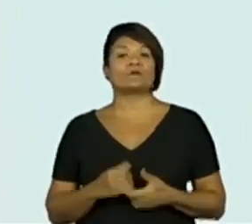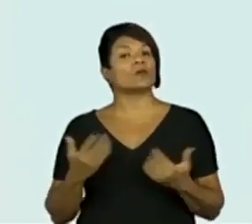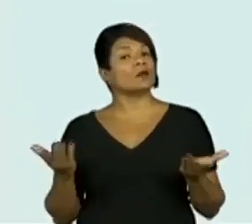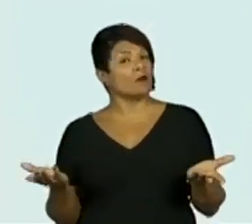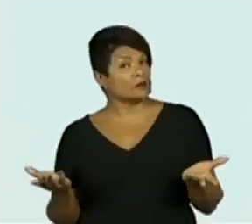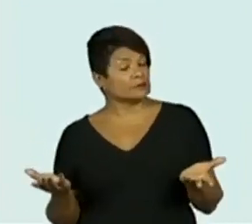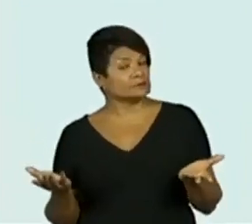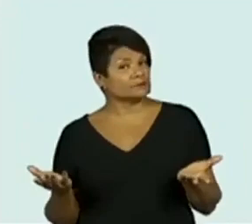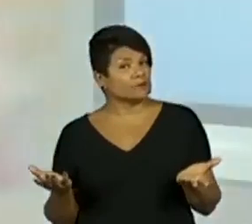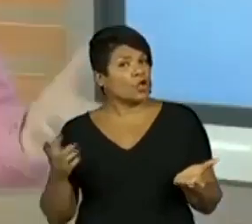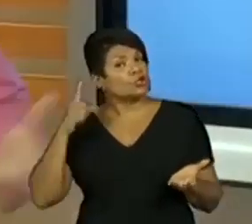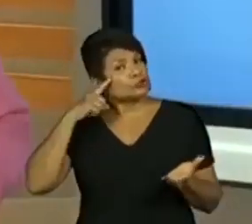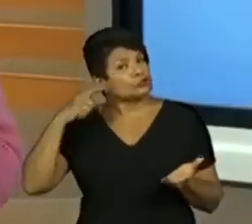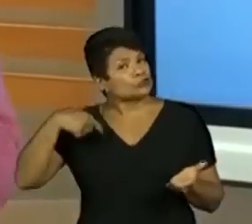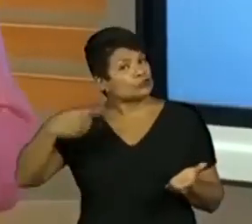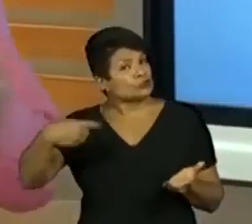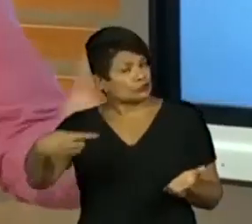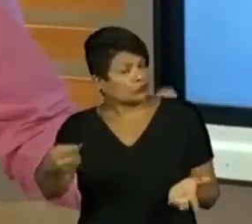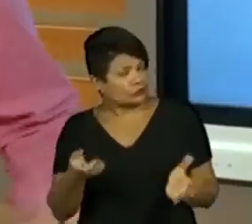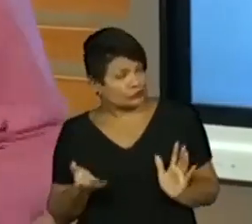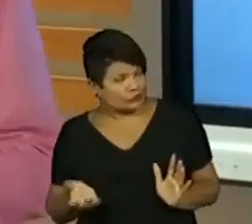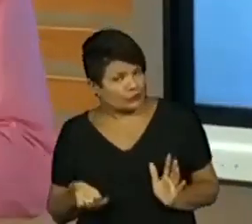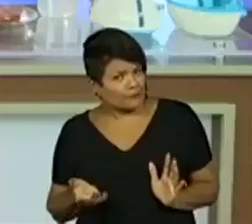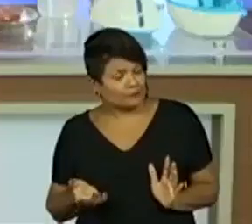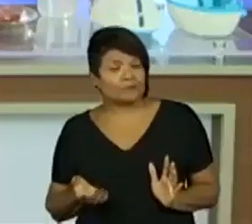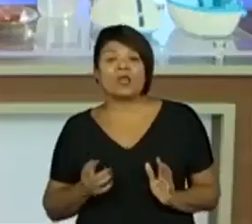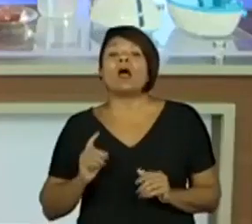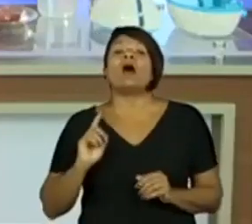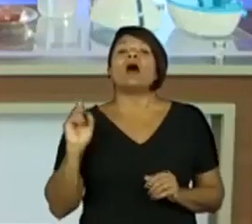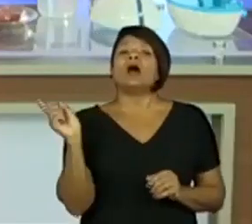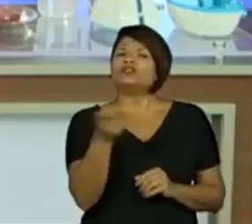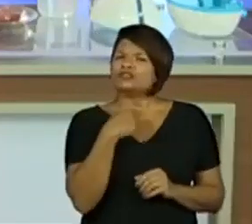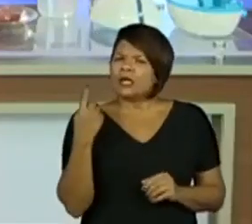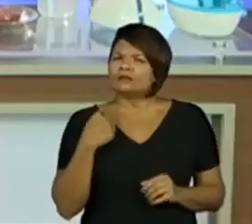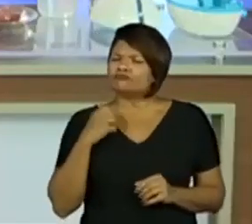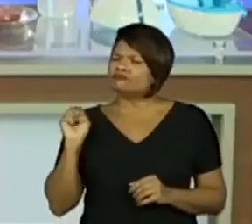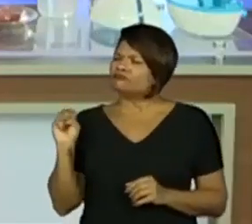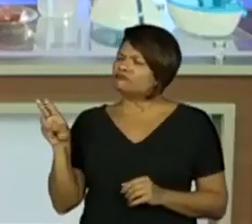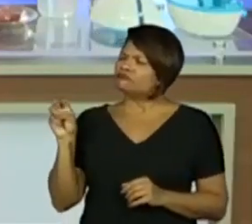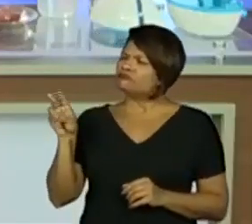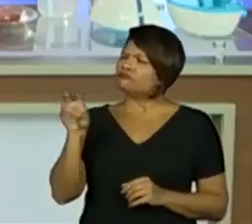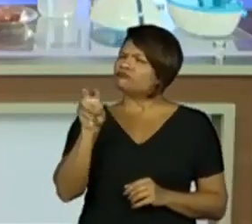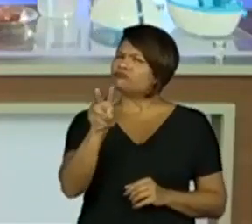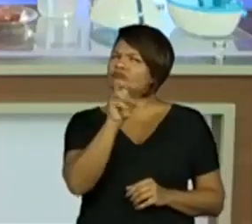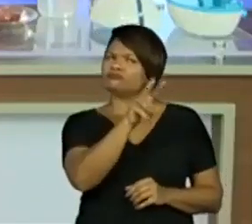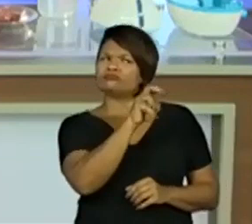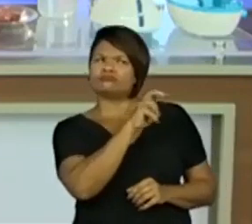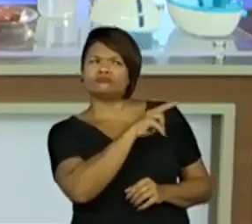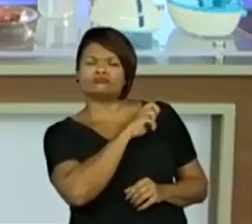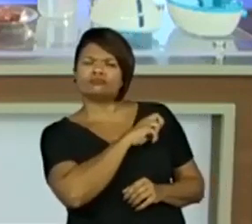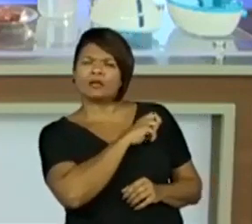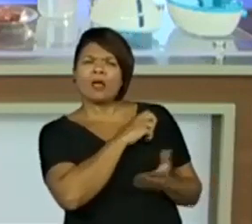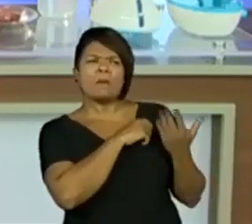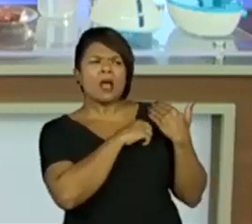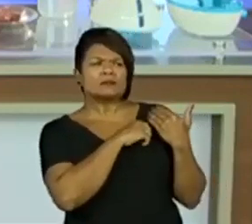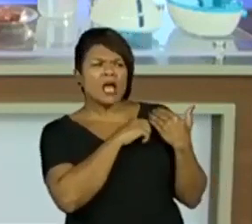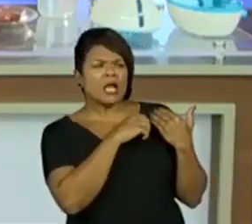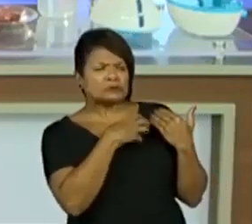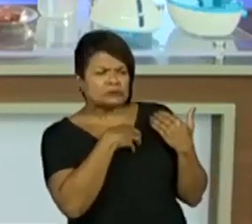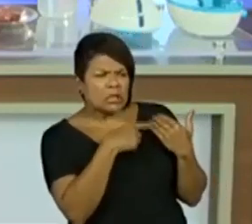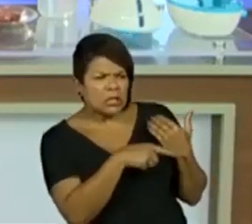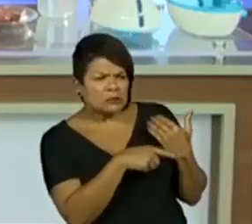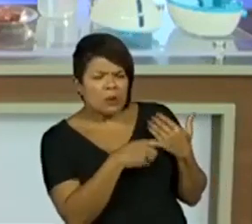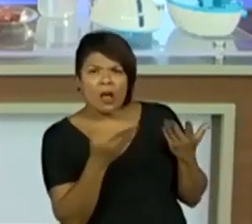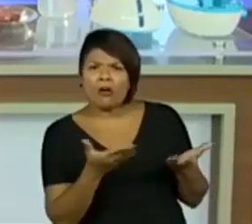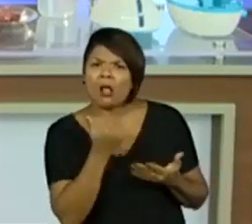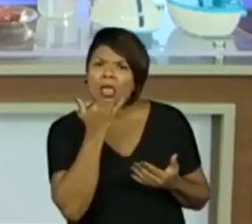Ora, no nosso dia a dia, nós estamos cercados de mudanças e transformações, não é